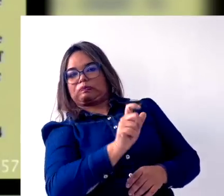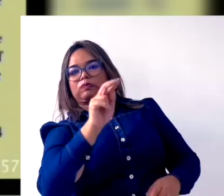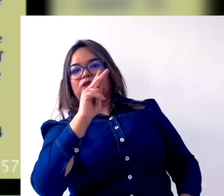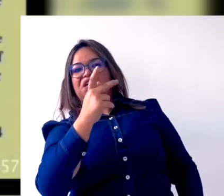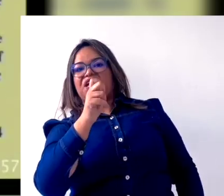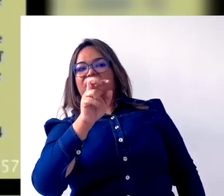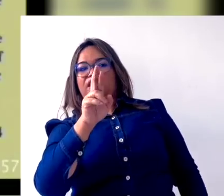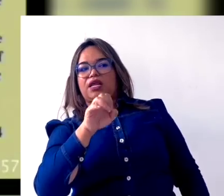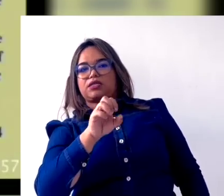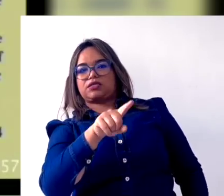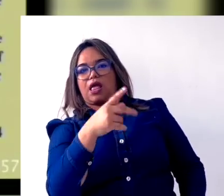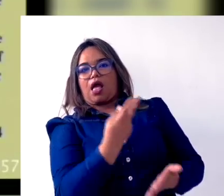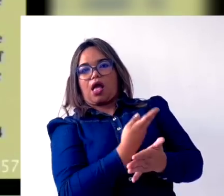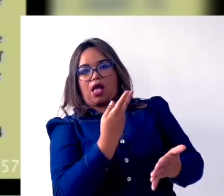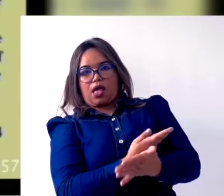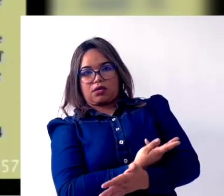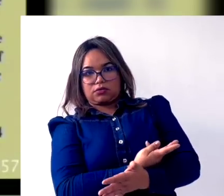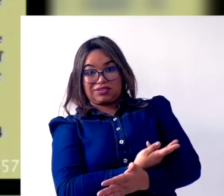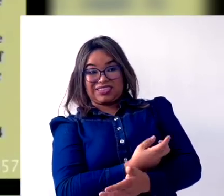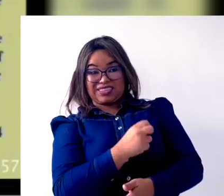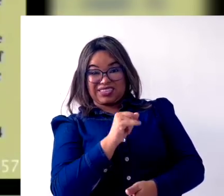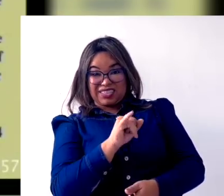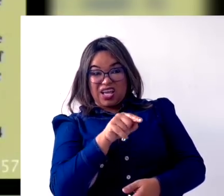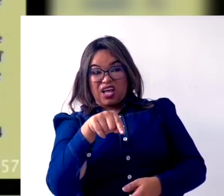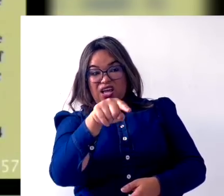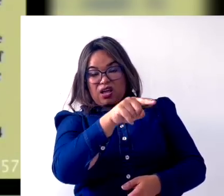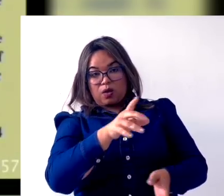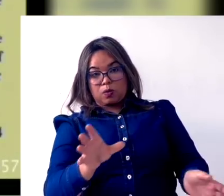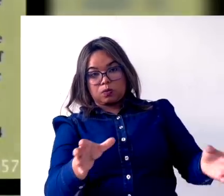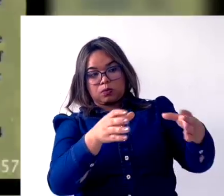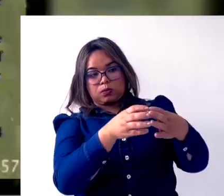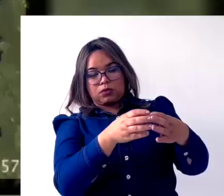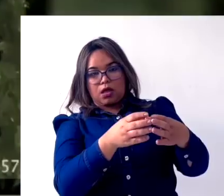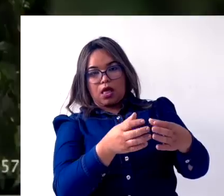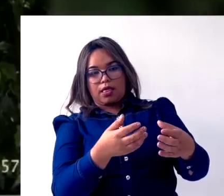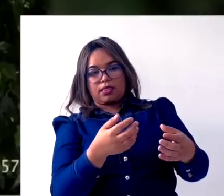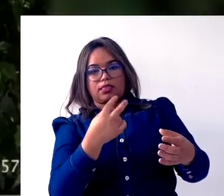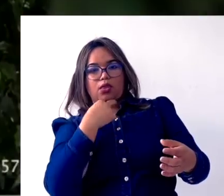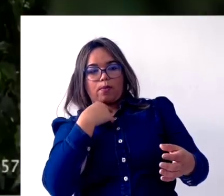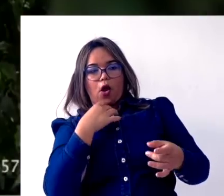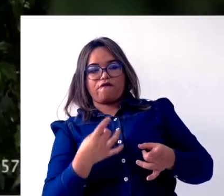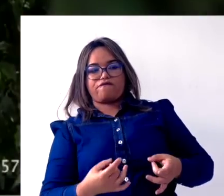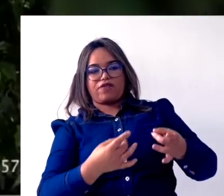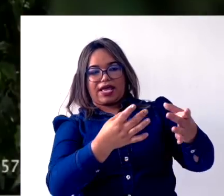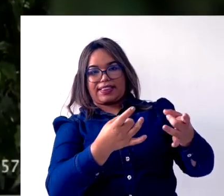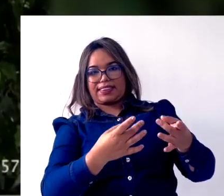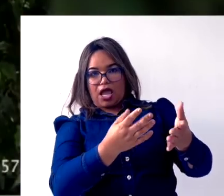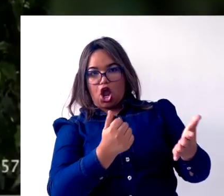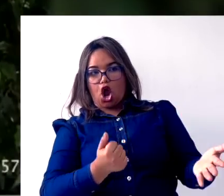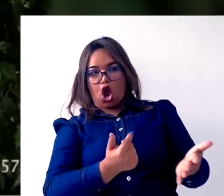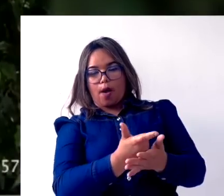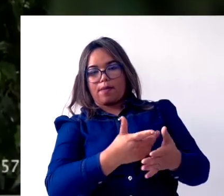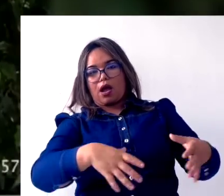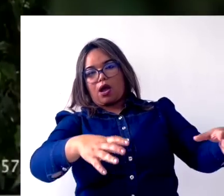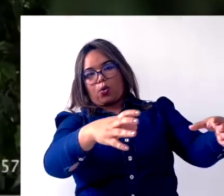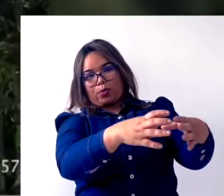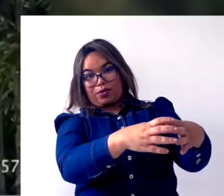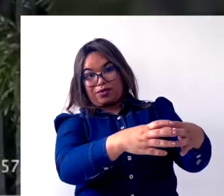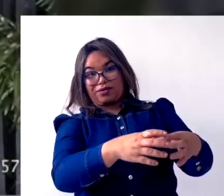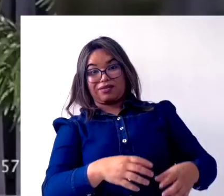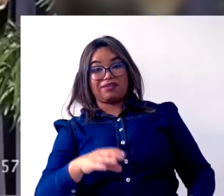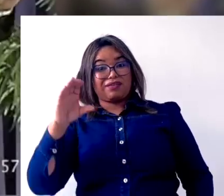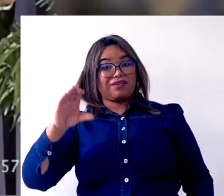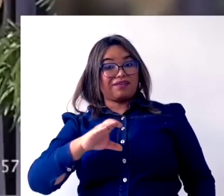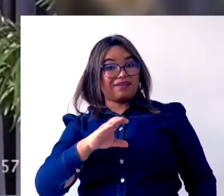não se deve ter com eles nenhum negócio de compra ou venda. Então a primeira besta proclamou um decreto que aqueles